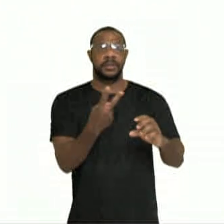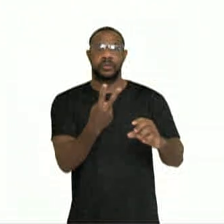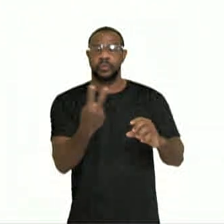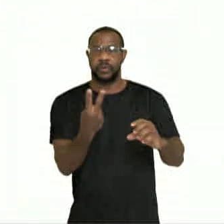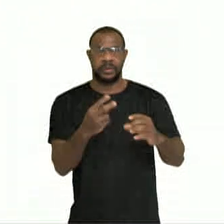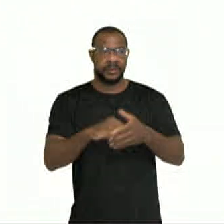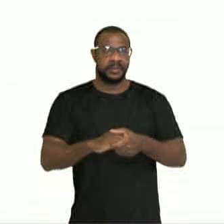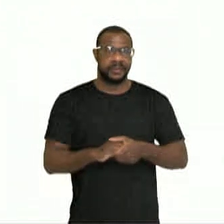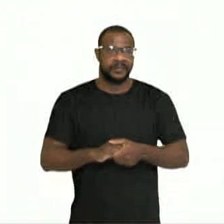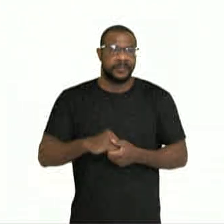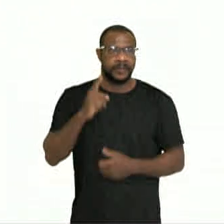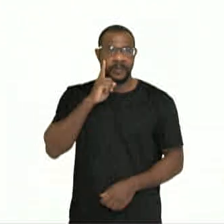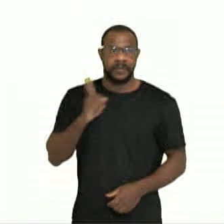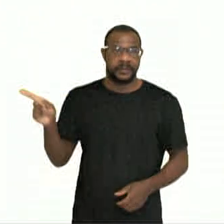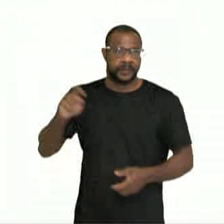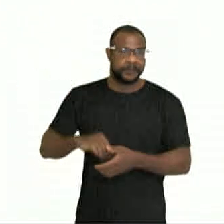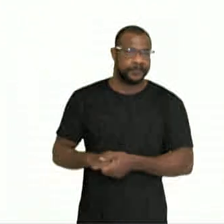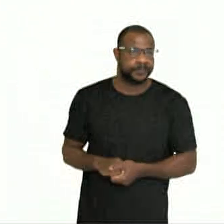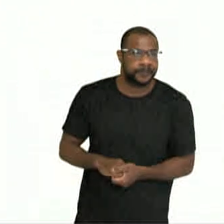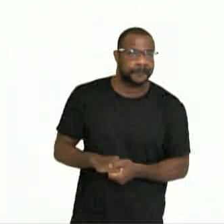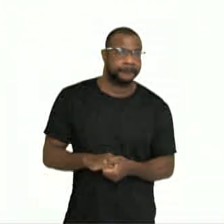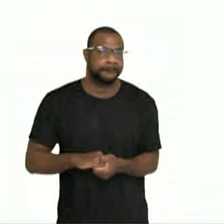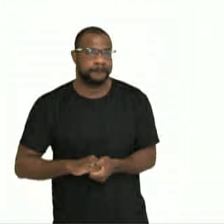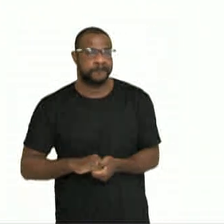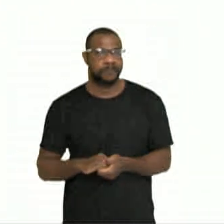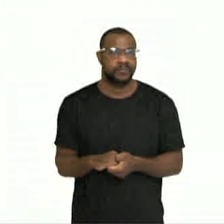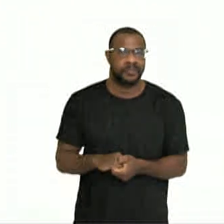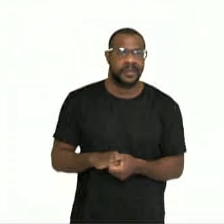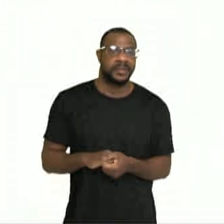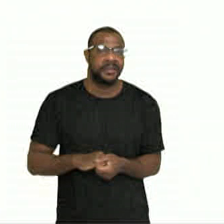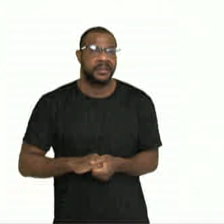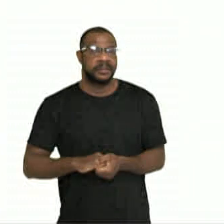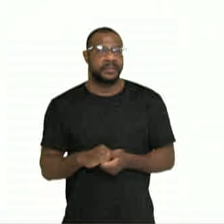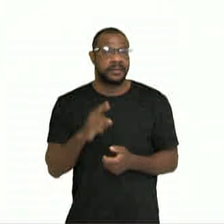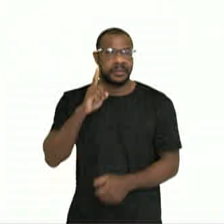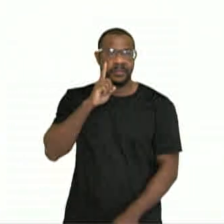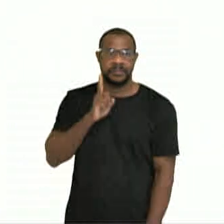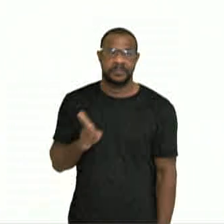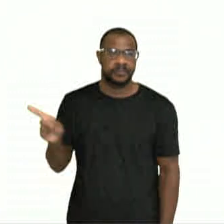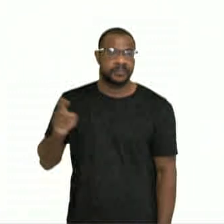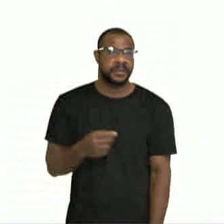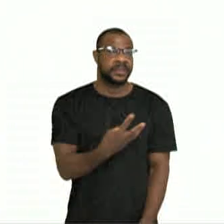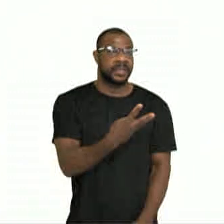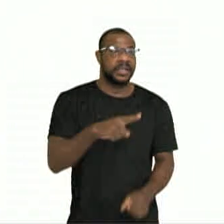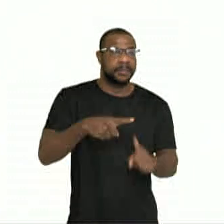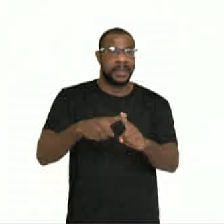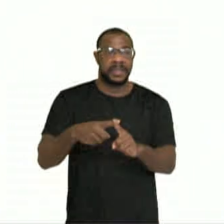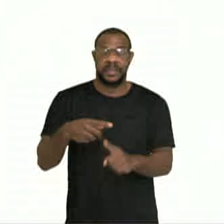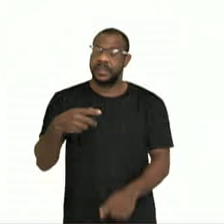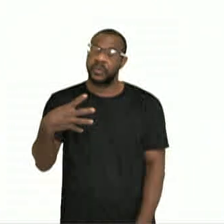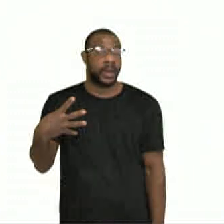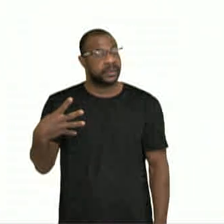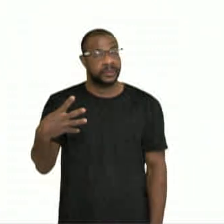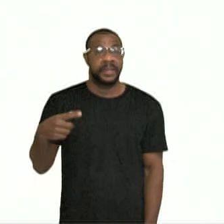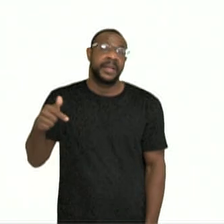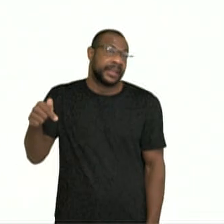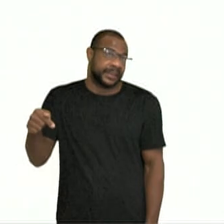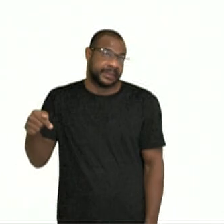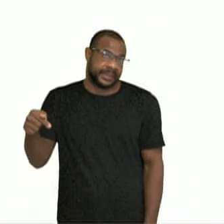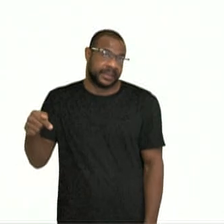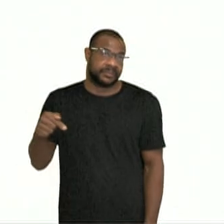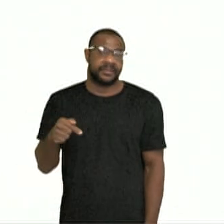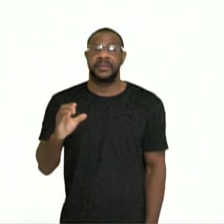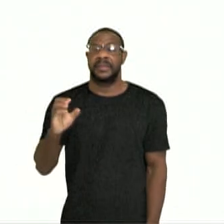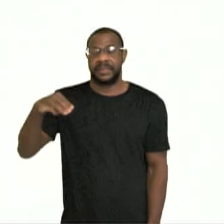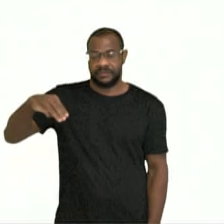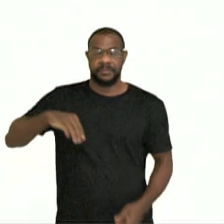mais 4, 7. A distância entre os dois centros, elas estão coladas uma na outra, né? Estão juntas uma da outra, vai ser 7